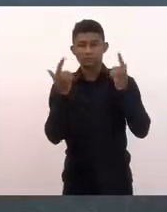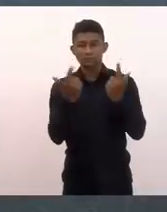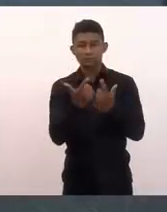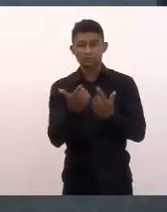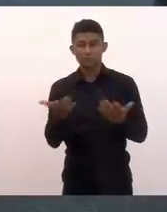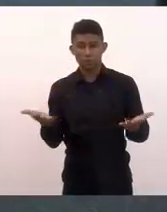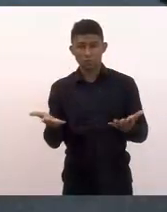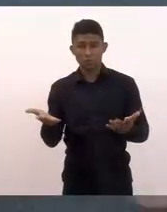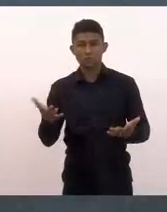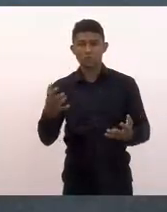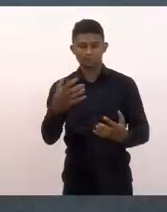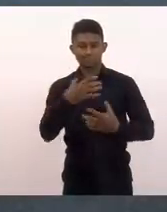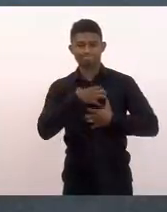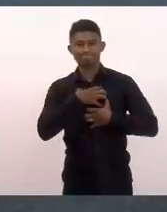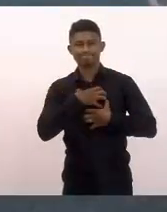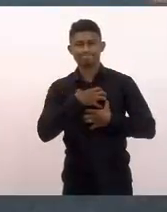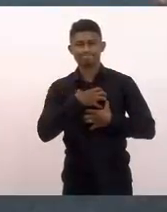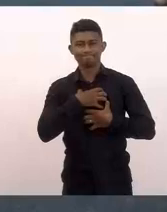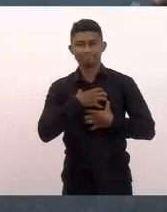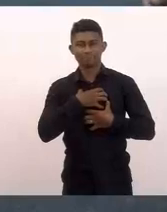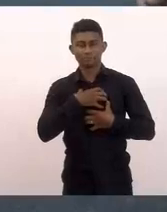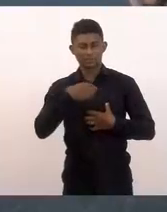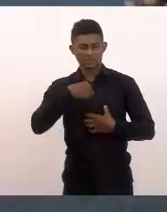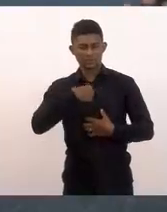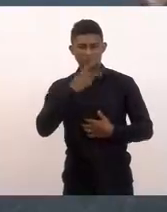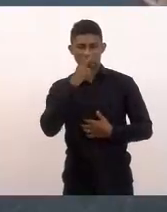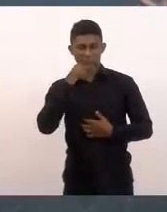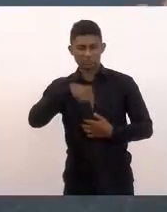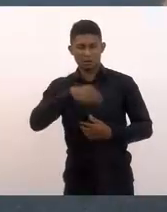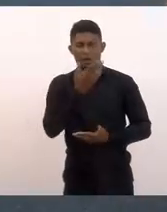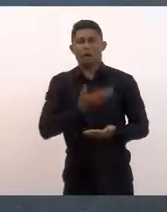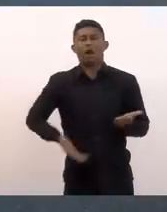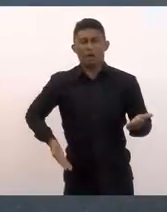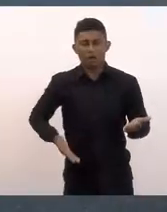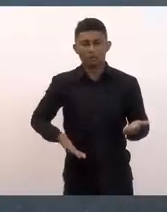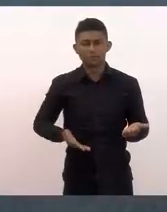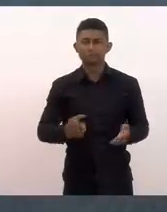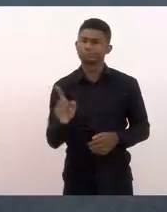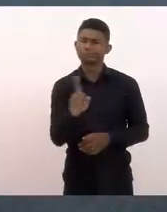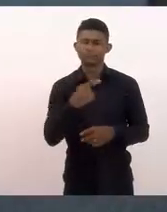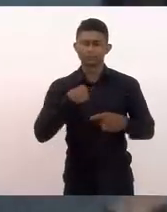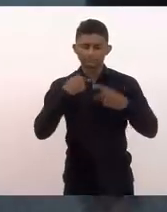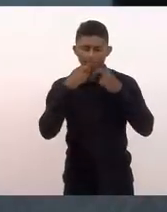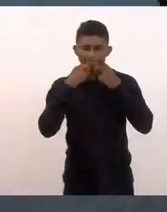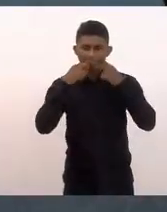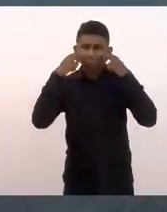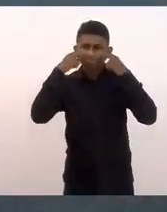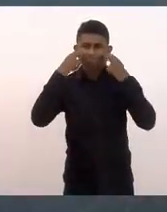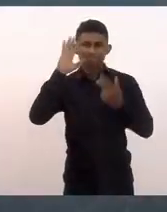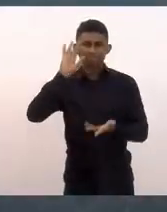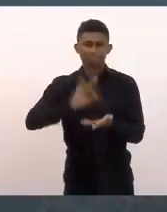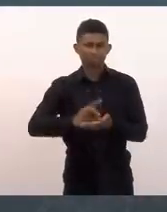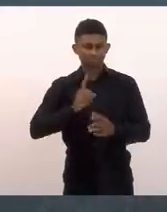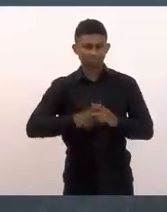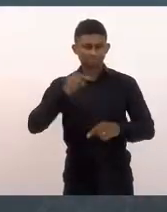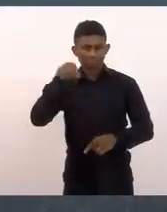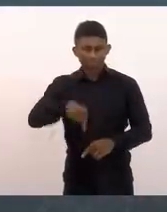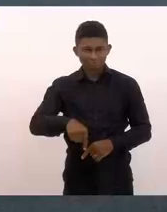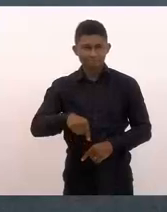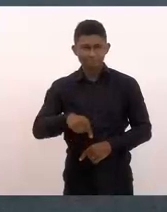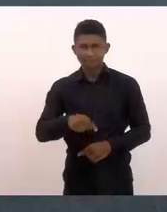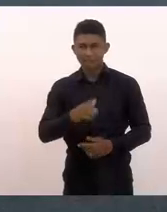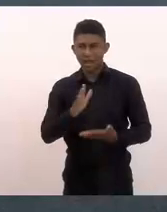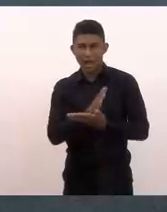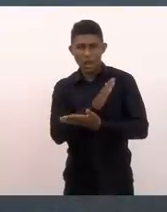hoje, eu me sinto hoje aqui, não uma derrotada, mas eu me sinto aqui envergonhada de ter colegas no parlamento